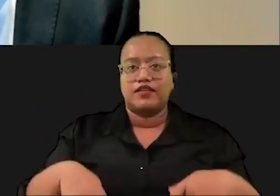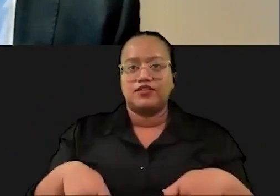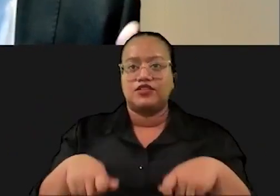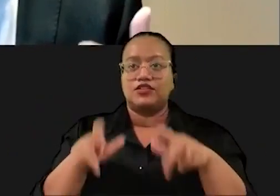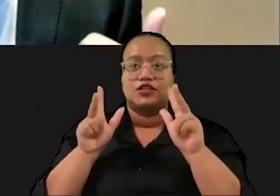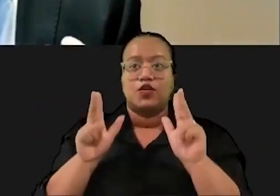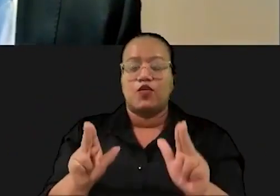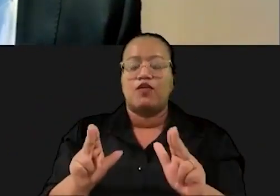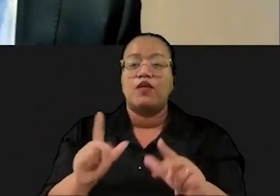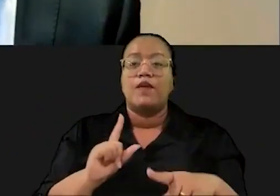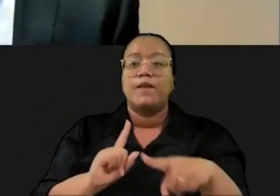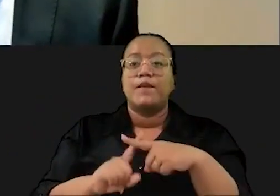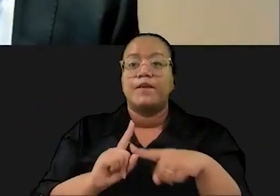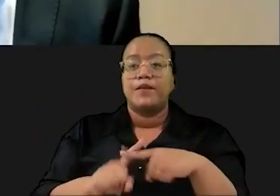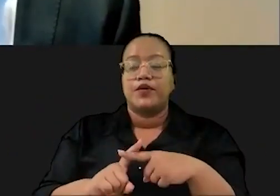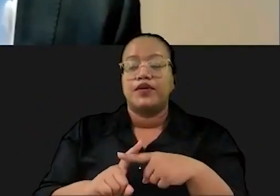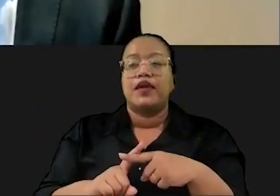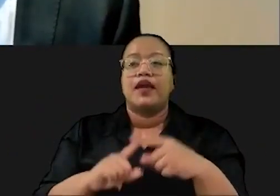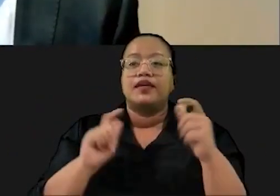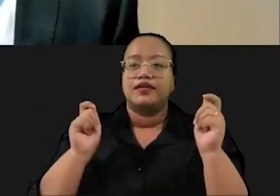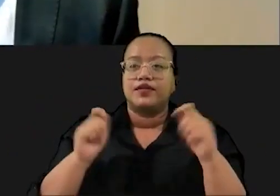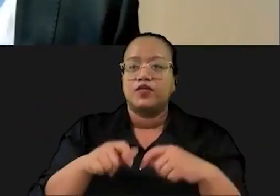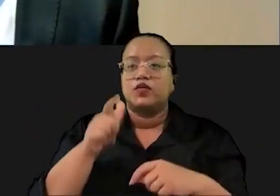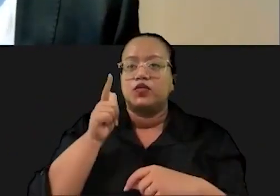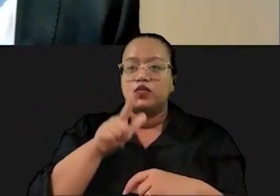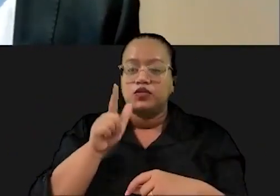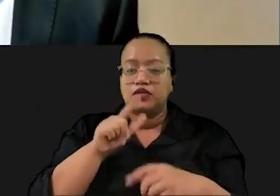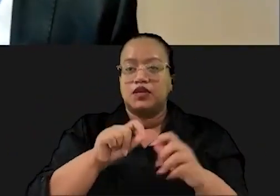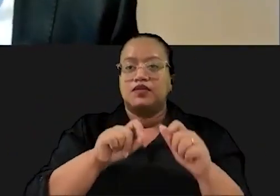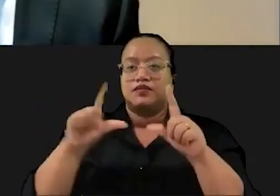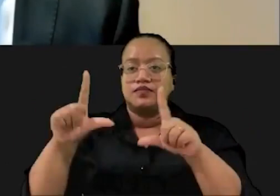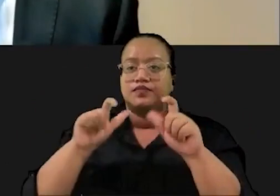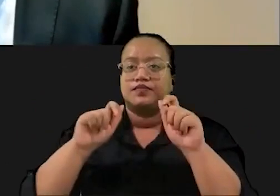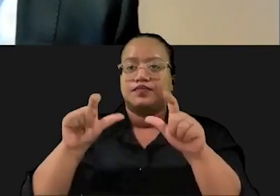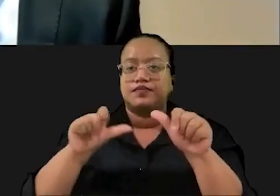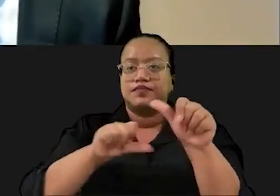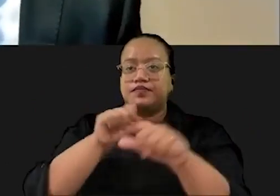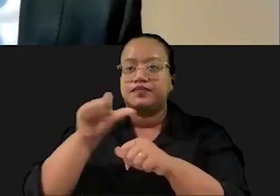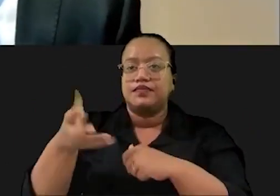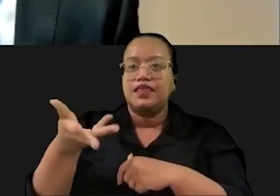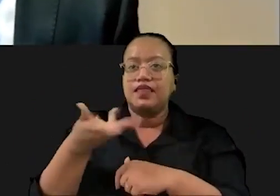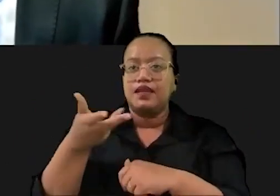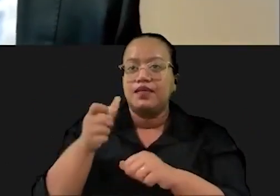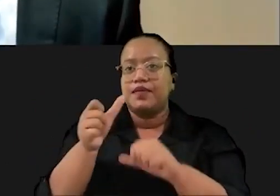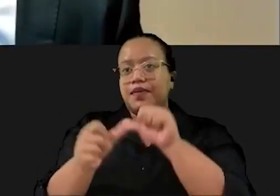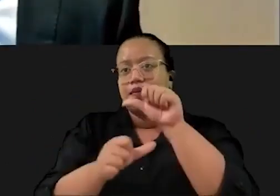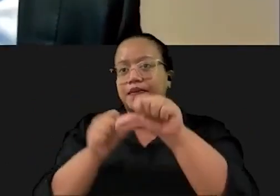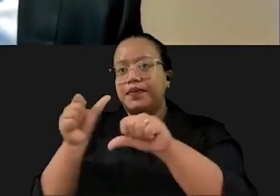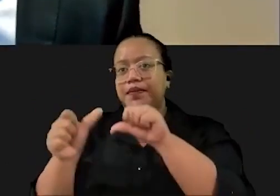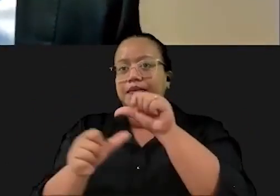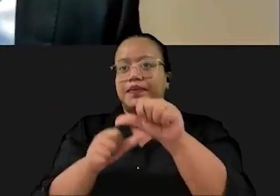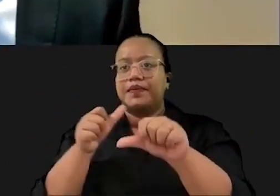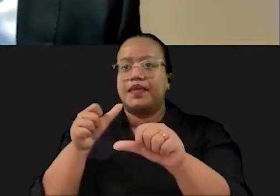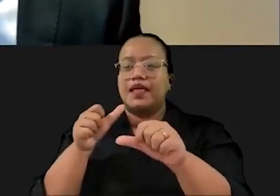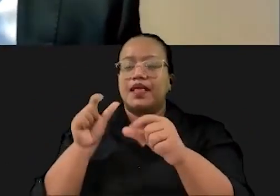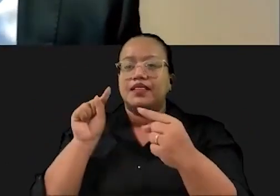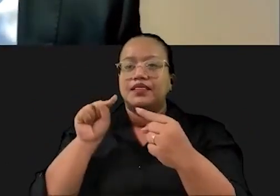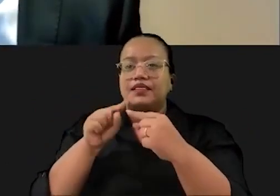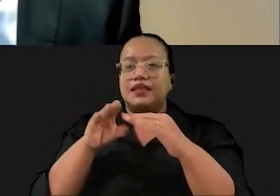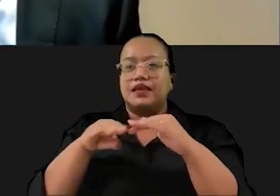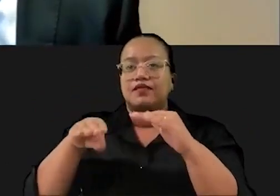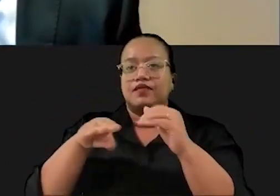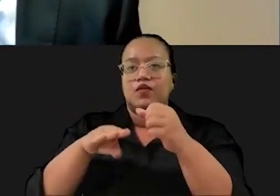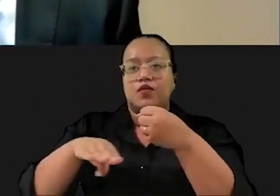do sistema com a rapidez necessária para que elas conseguissem atingir o nível que a gente quer, nível ótimo. E muitas vezes a gente